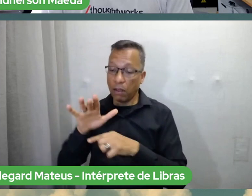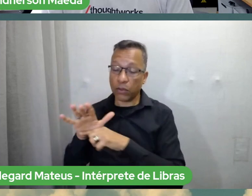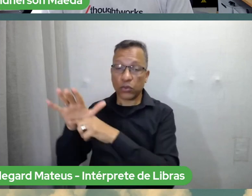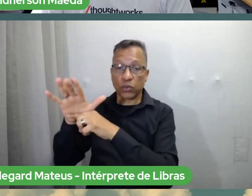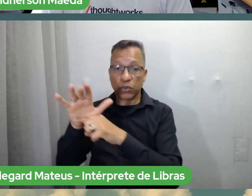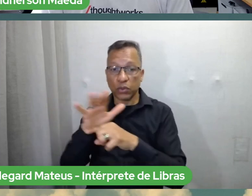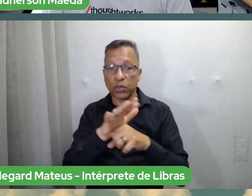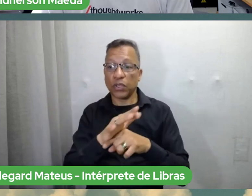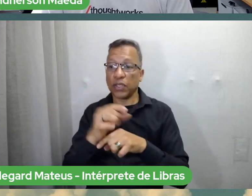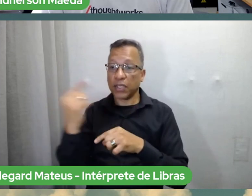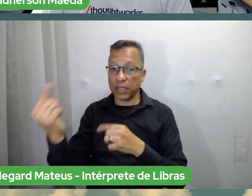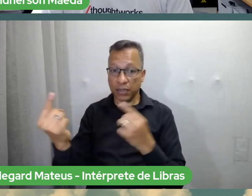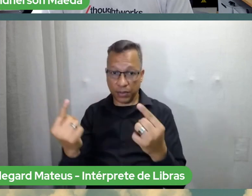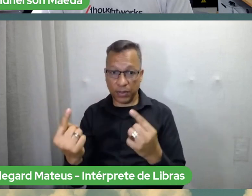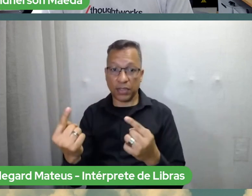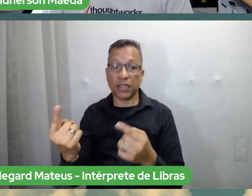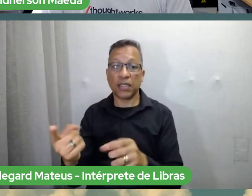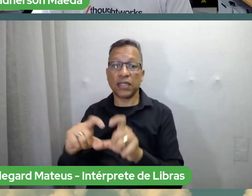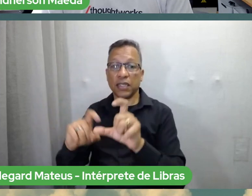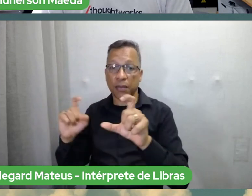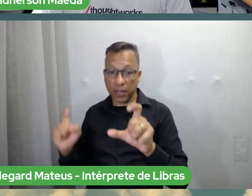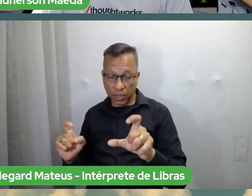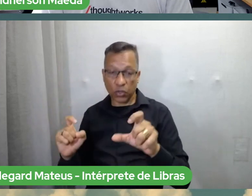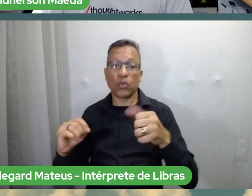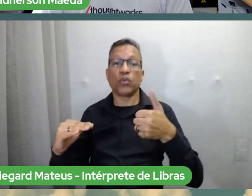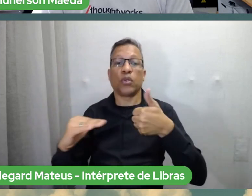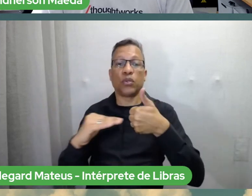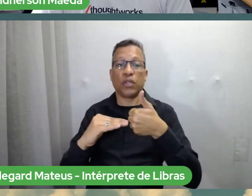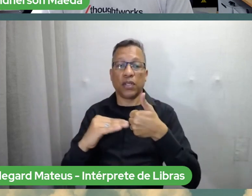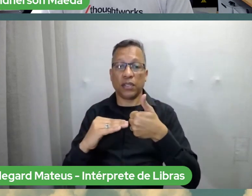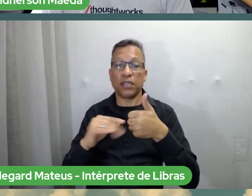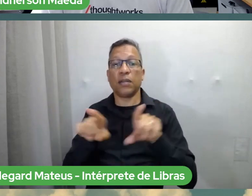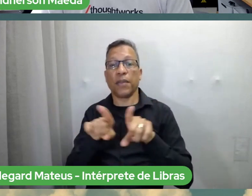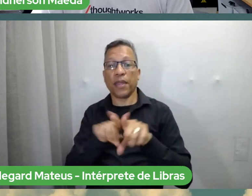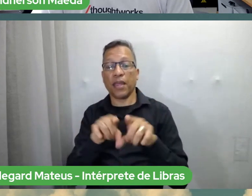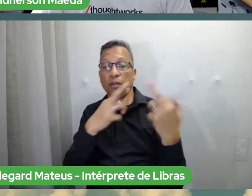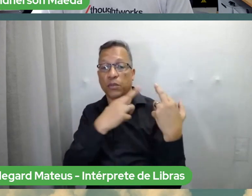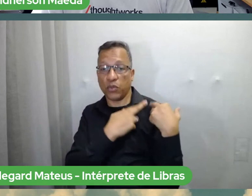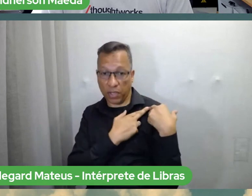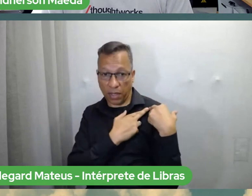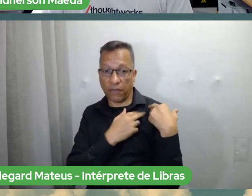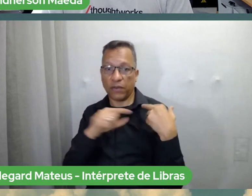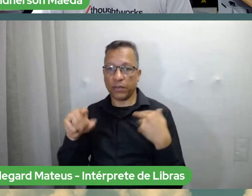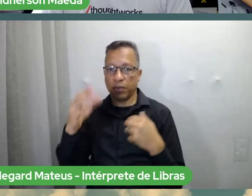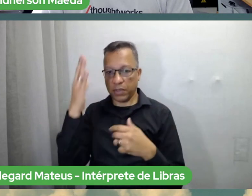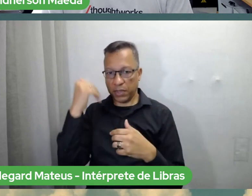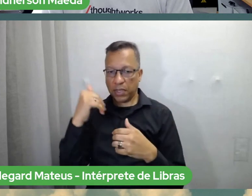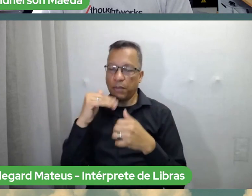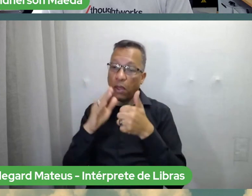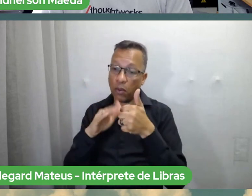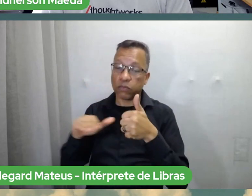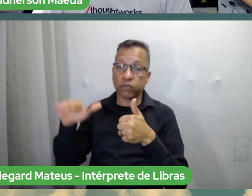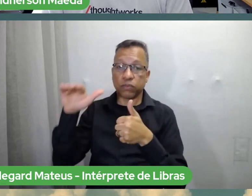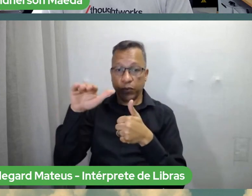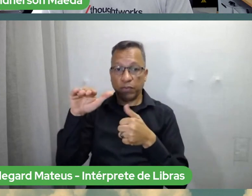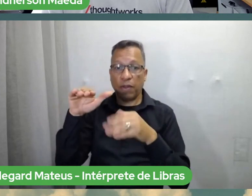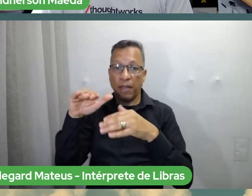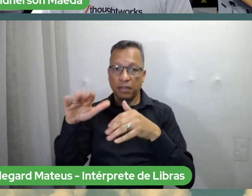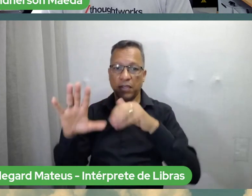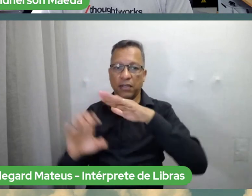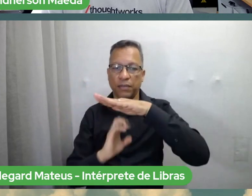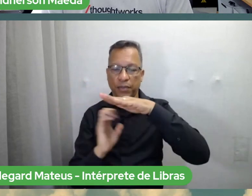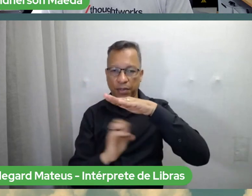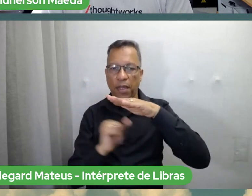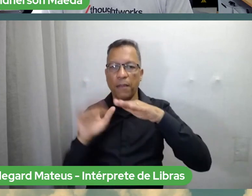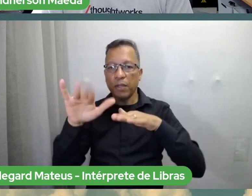deve ser independente, né, com seus dados e ser responsável por eles, né, se a gente sobe um nível a mais agora de organização, mas o que deve ser mantido